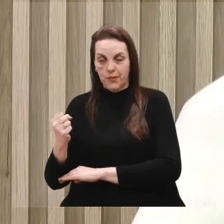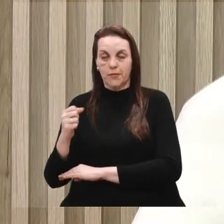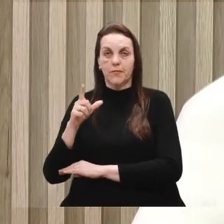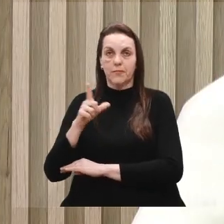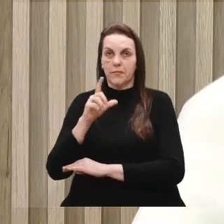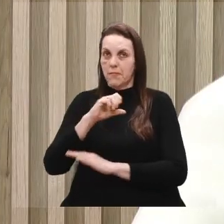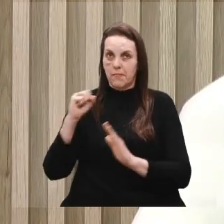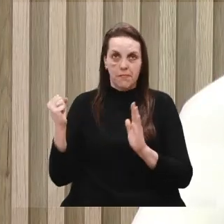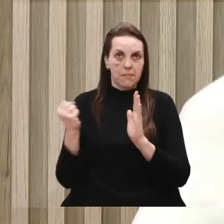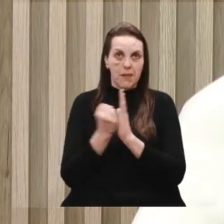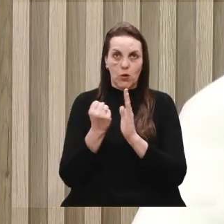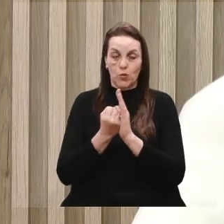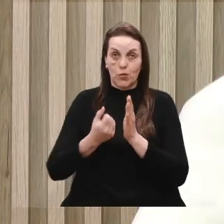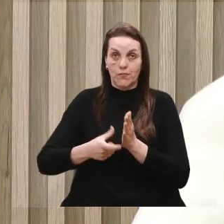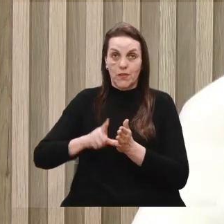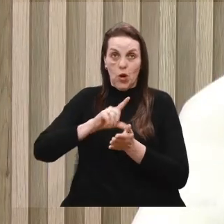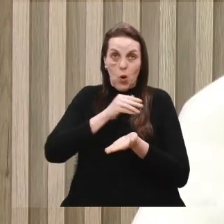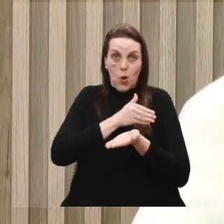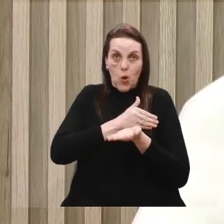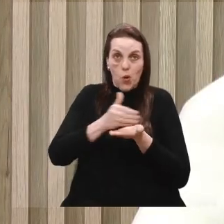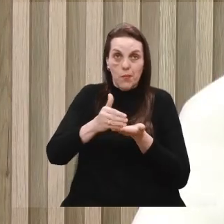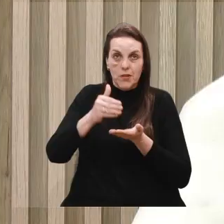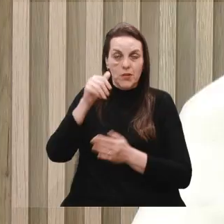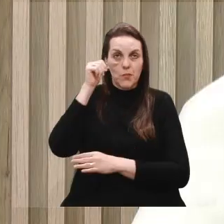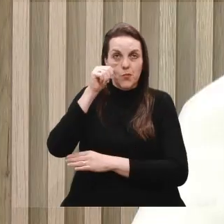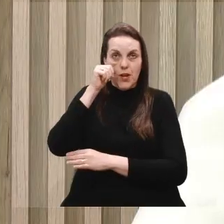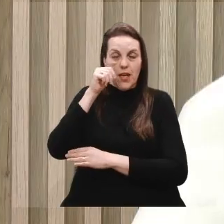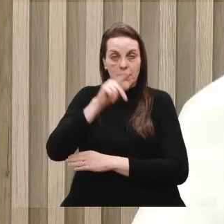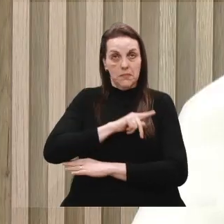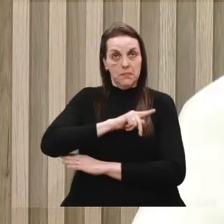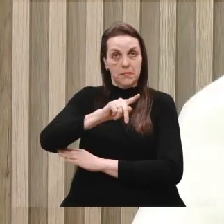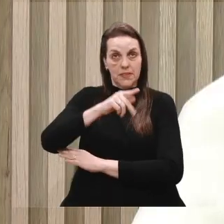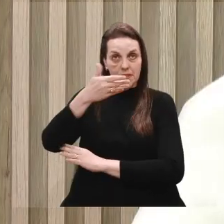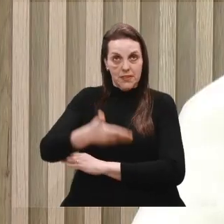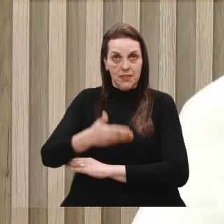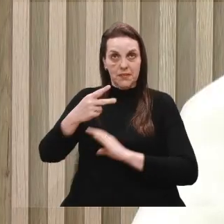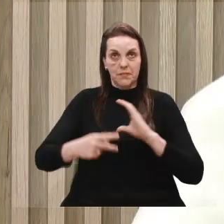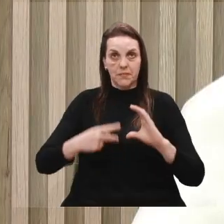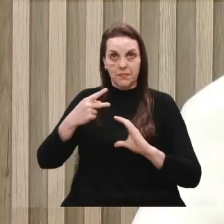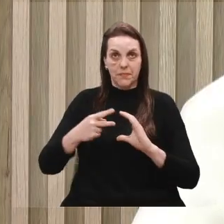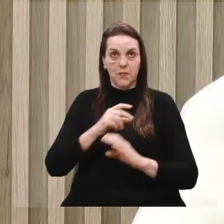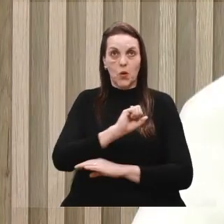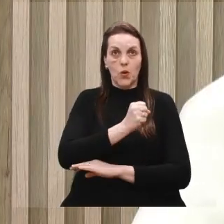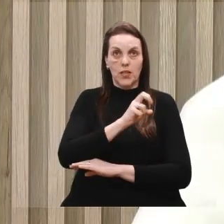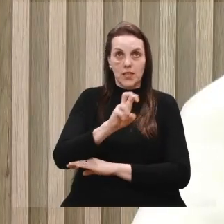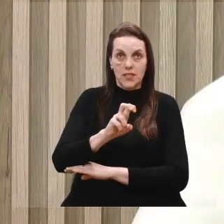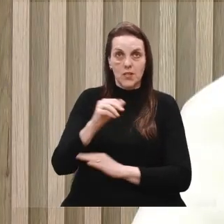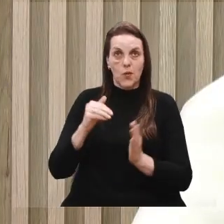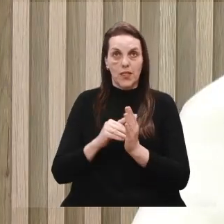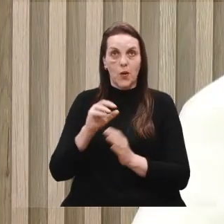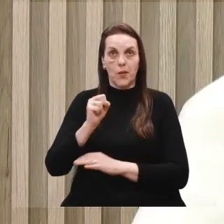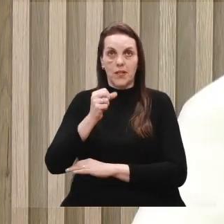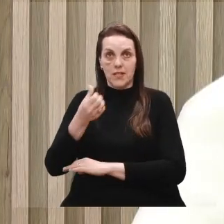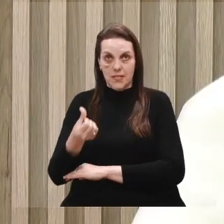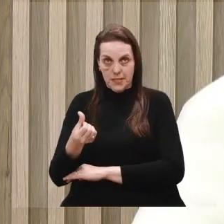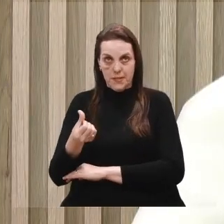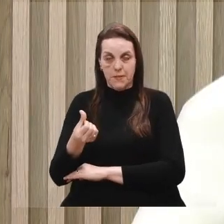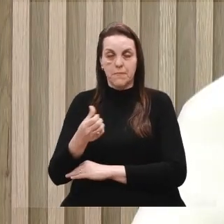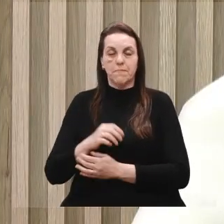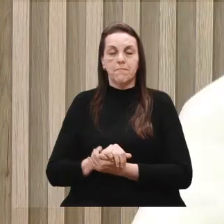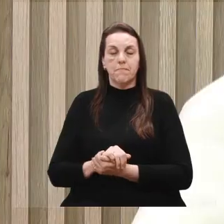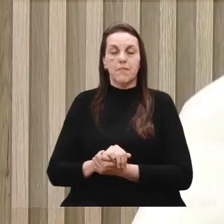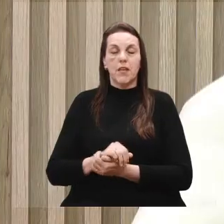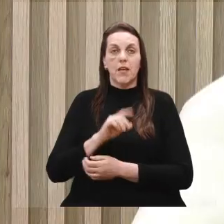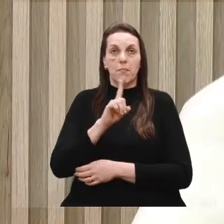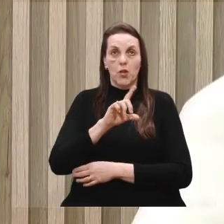como precursora entre as mulheres a presidir a nossa Câmara, de 85 a 86. No